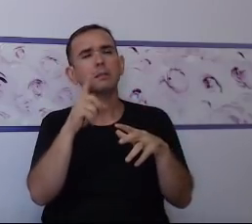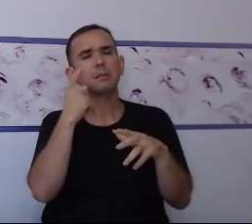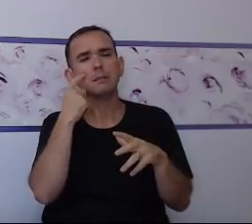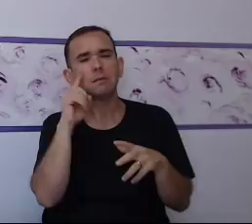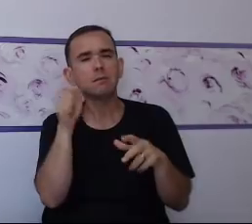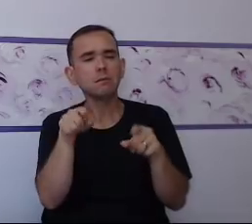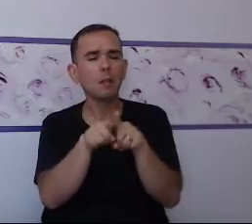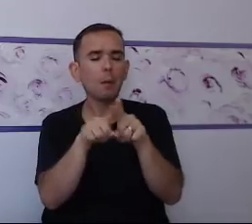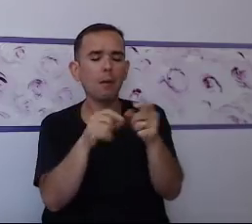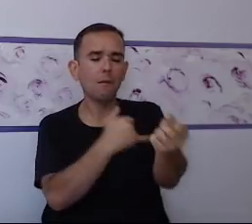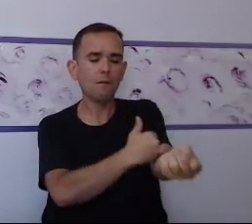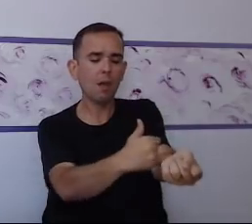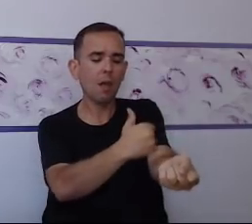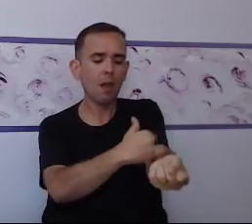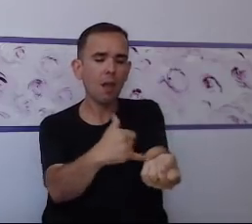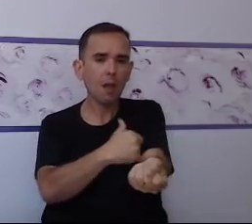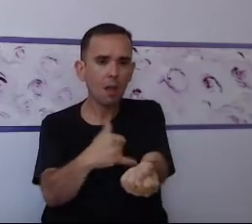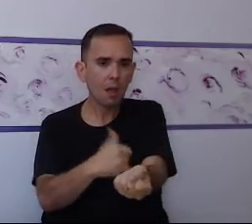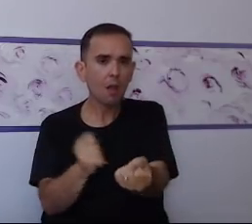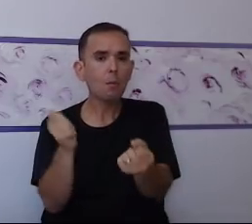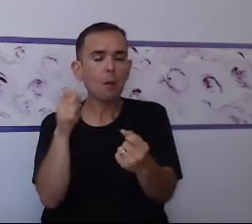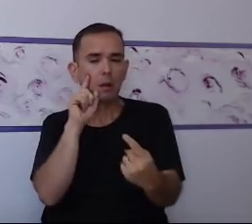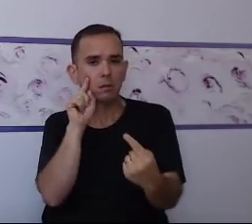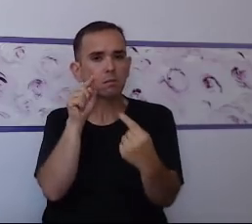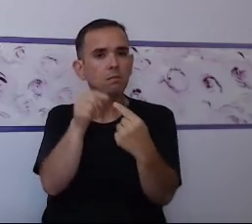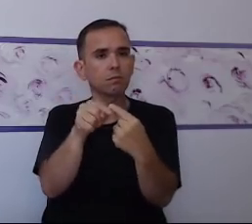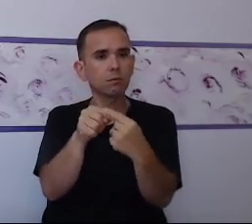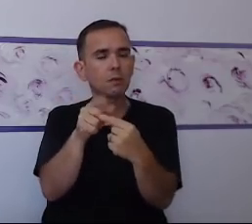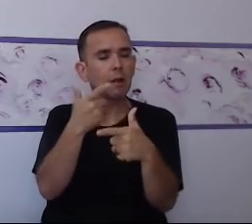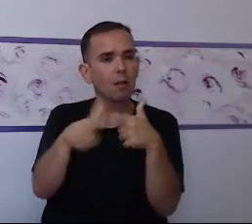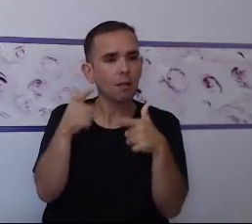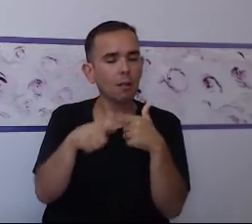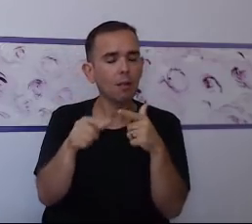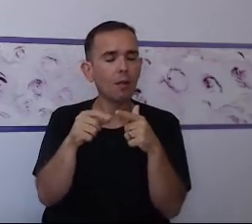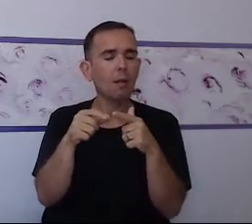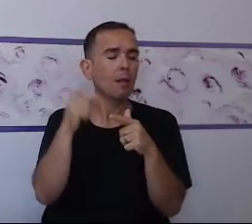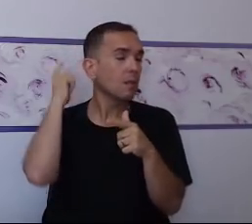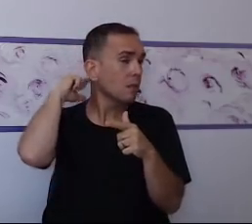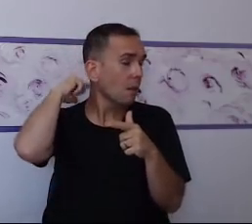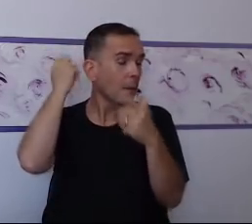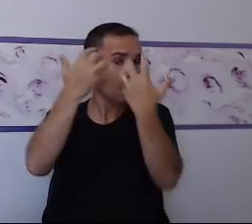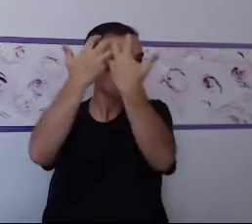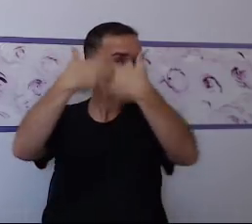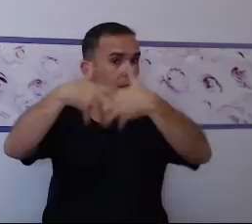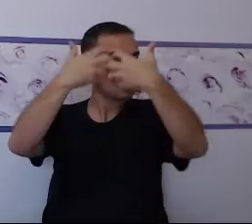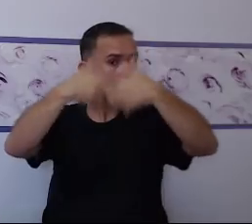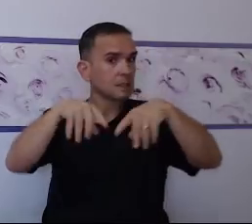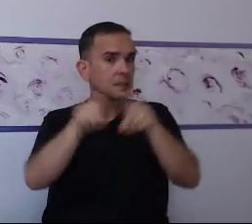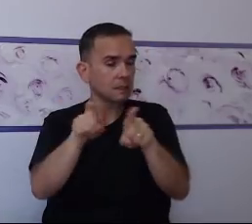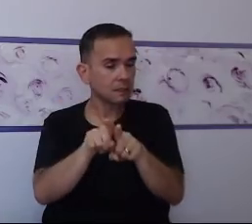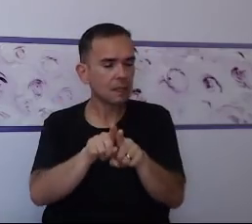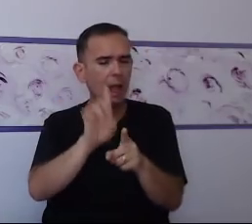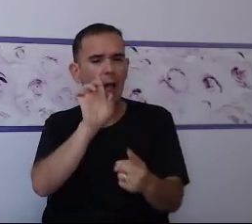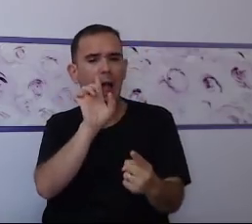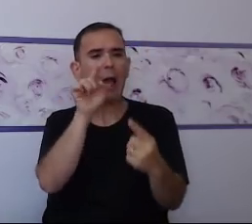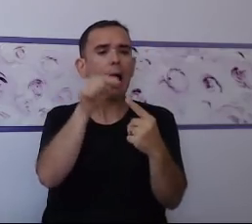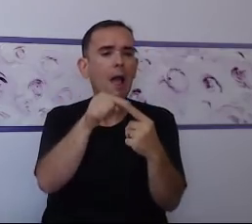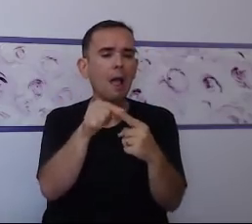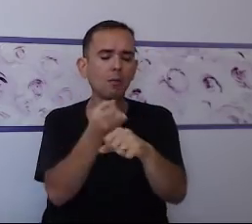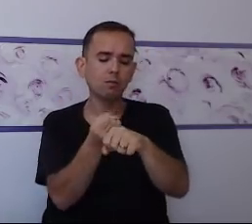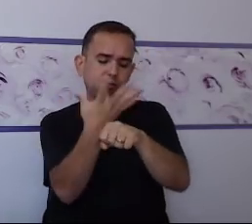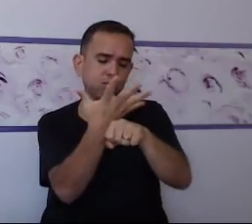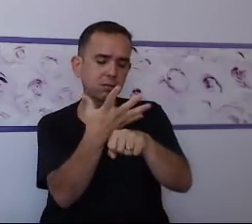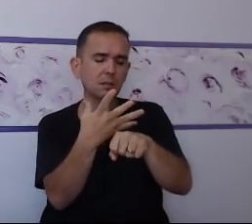nervos, tá? Esse aluno também pode estar suscetível a uma lesão medular, né, desses acidentes, até mesmo uma